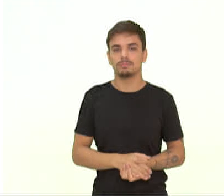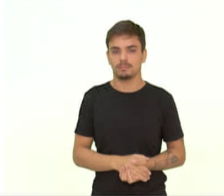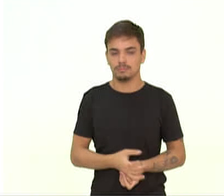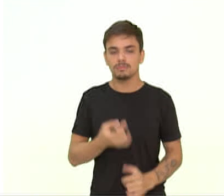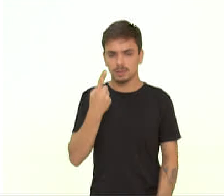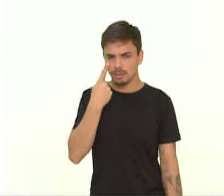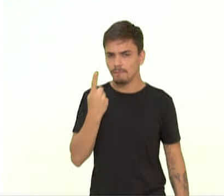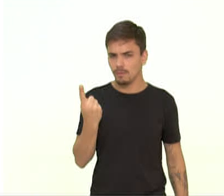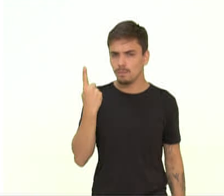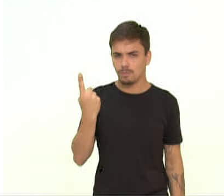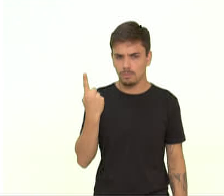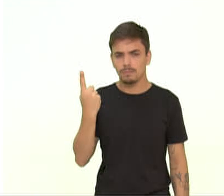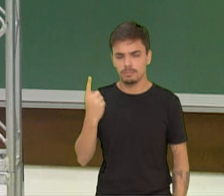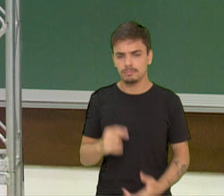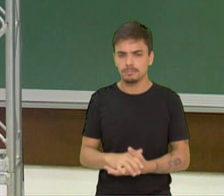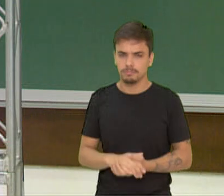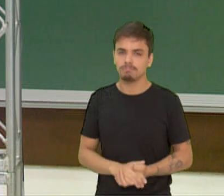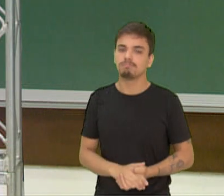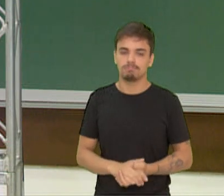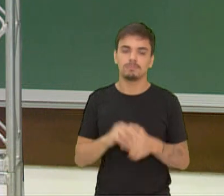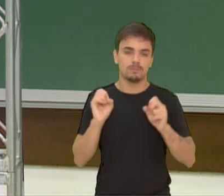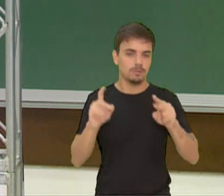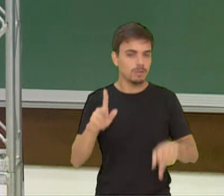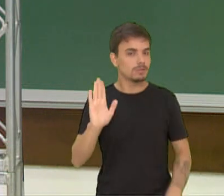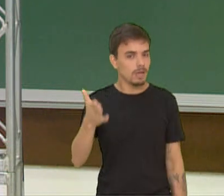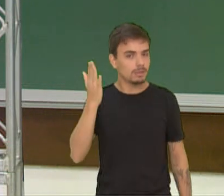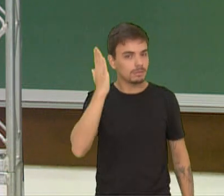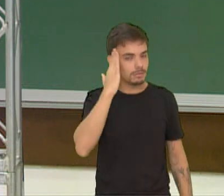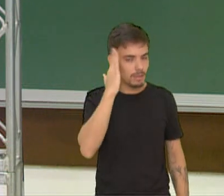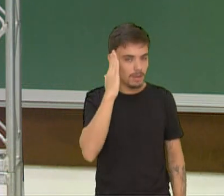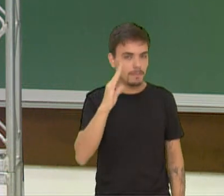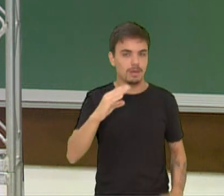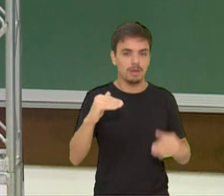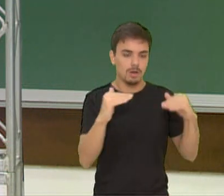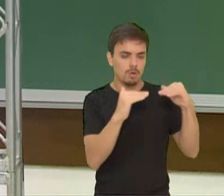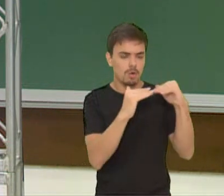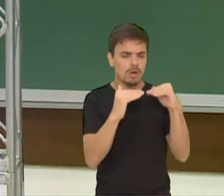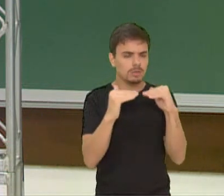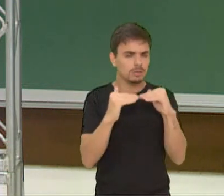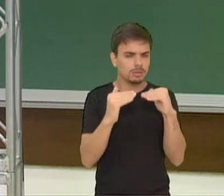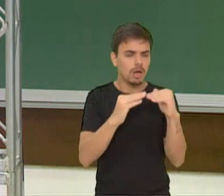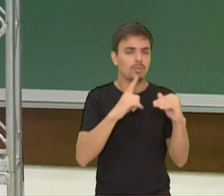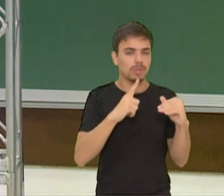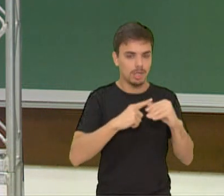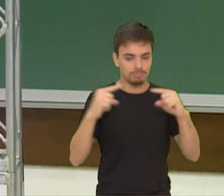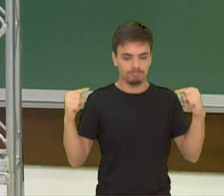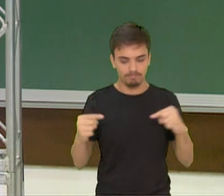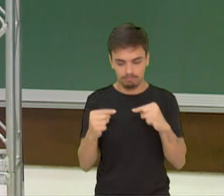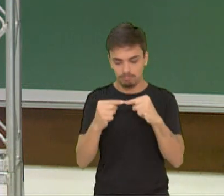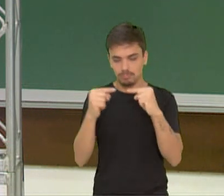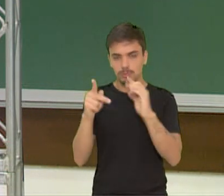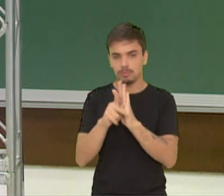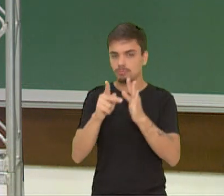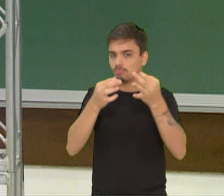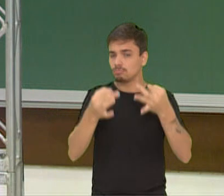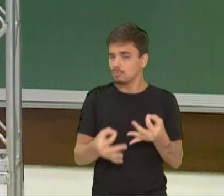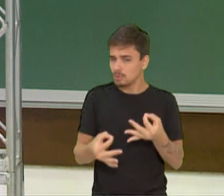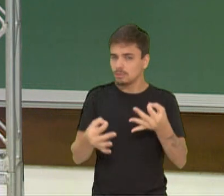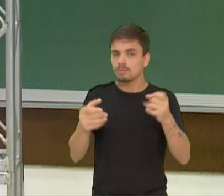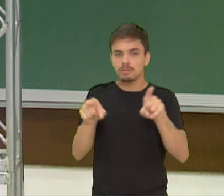verdade. Ok? Então, já sabemos que a coesão, ela dá aquela ligação precisa,